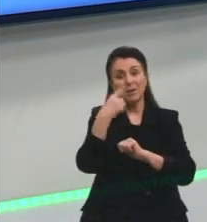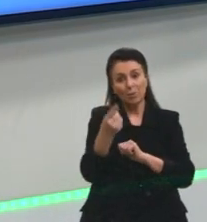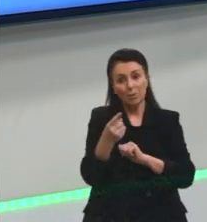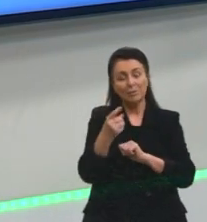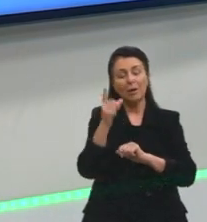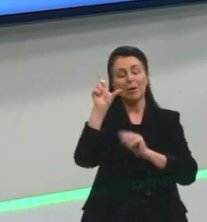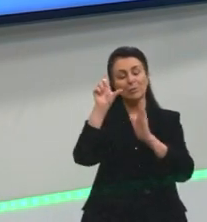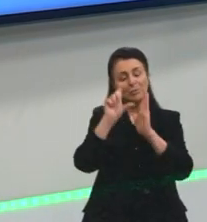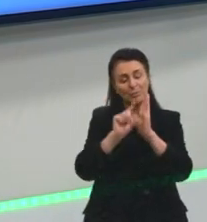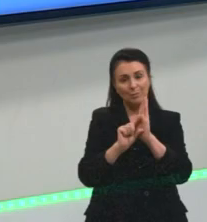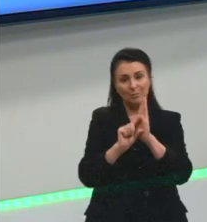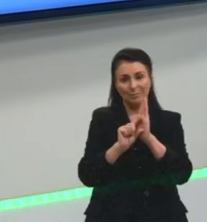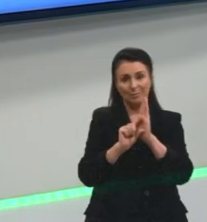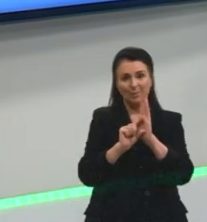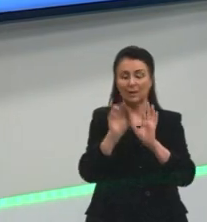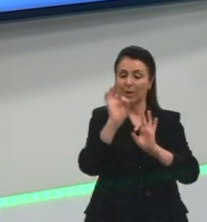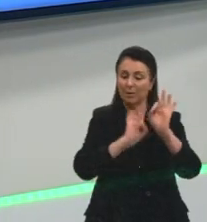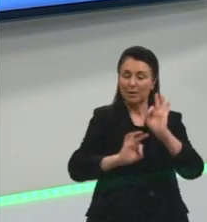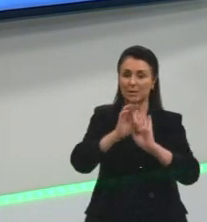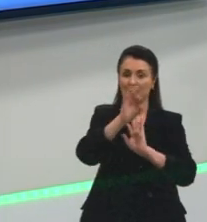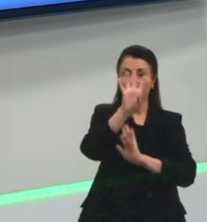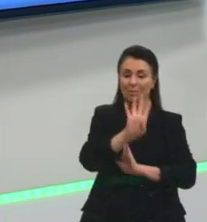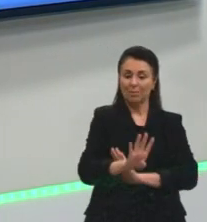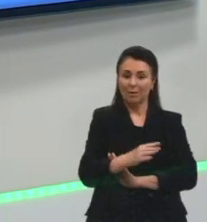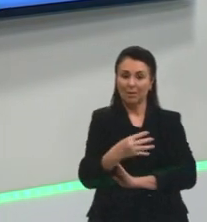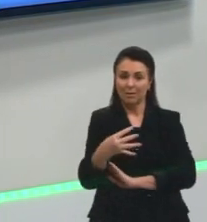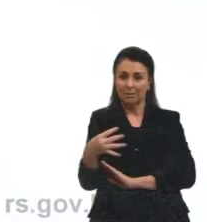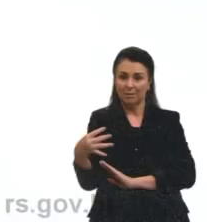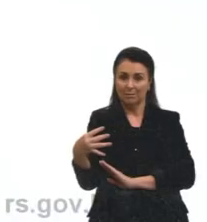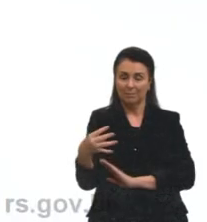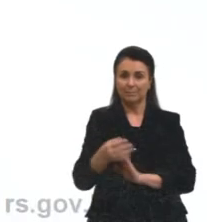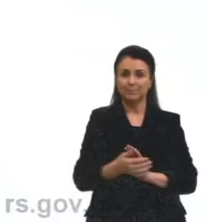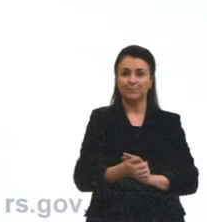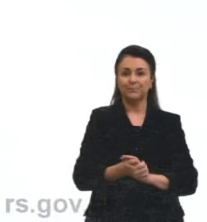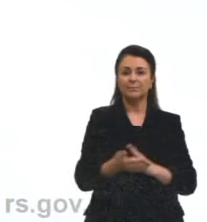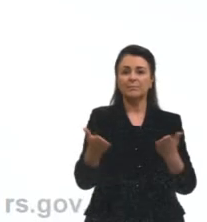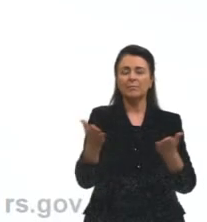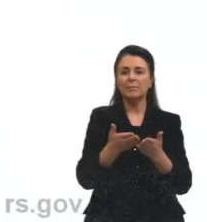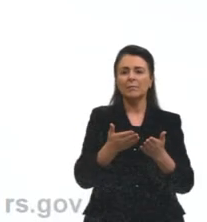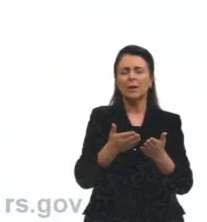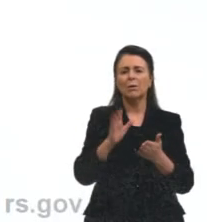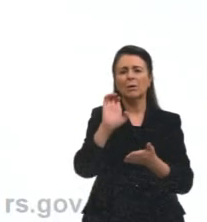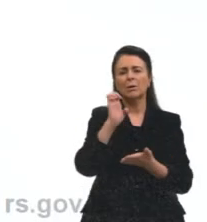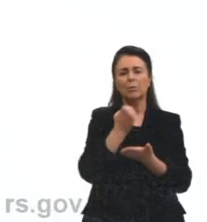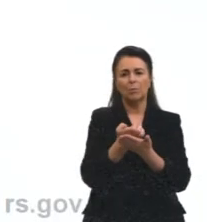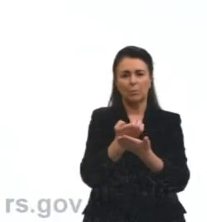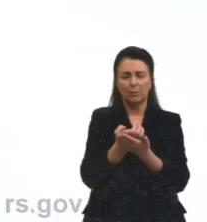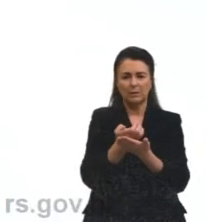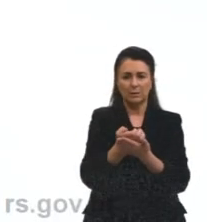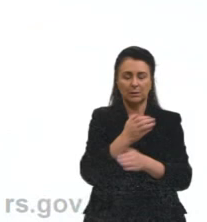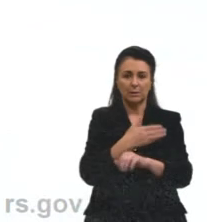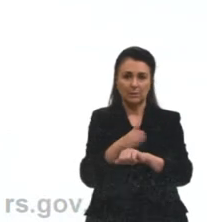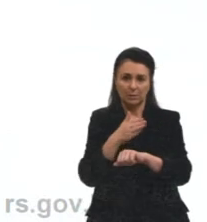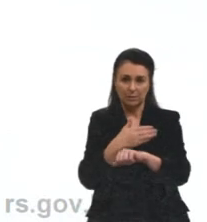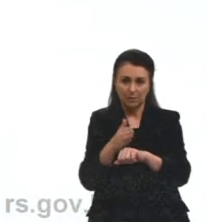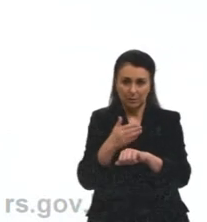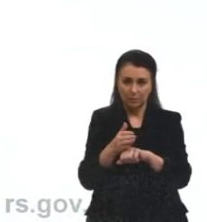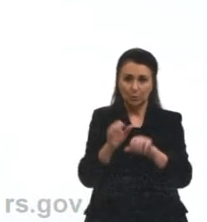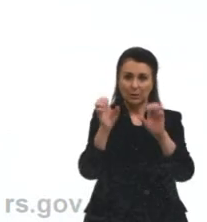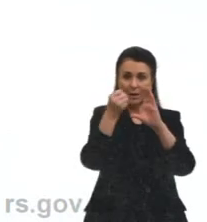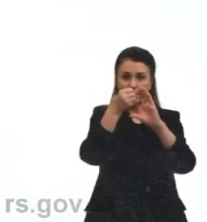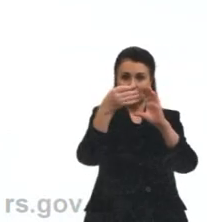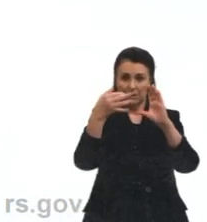questão de organização de tabela tá bom e aqui um exercício de fixação aí dessas propriedades